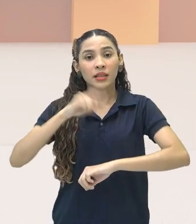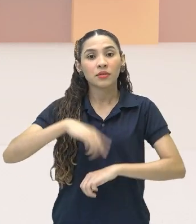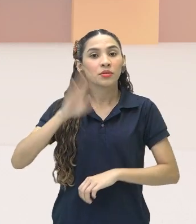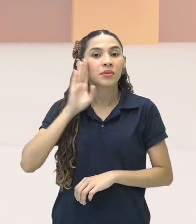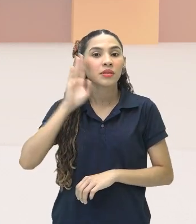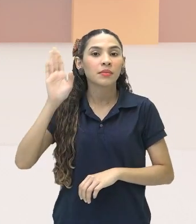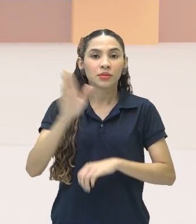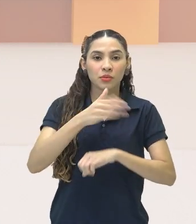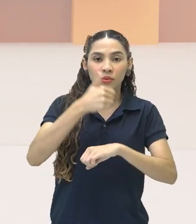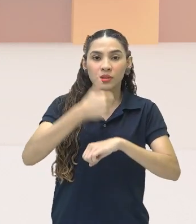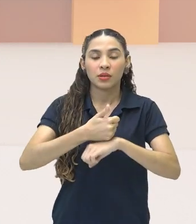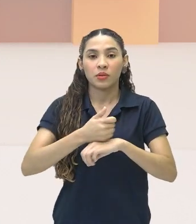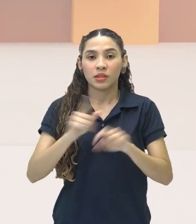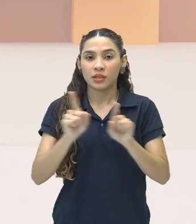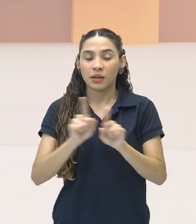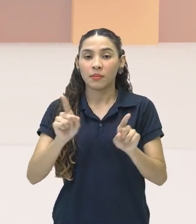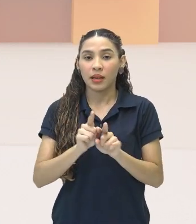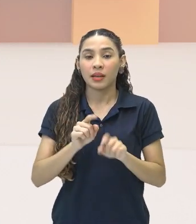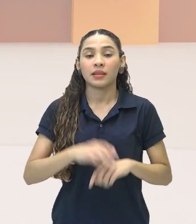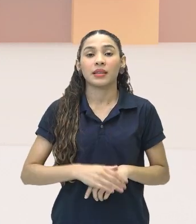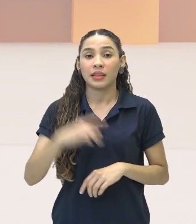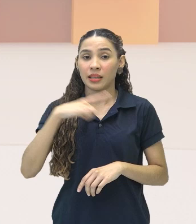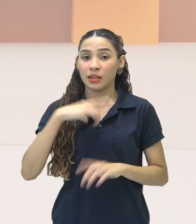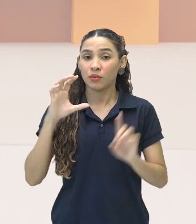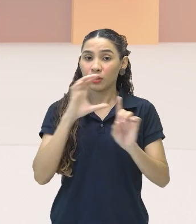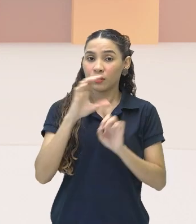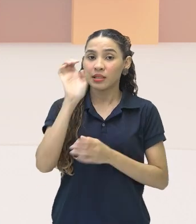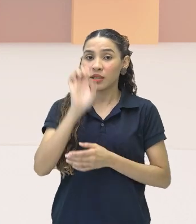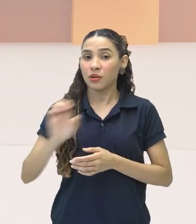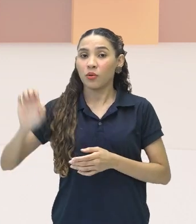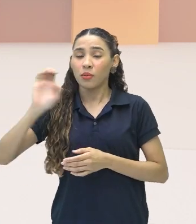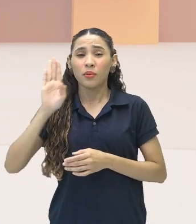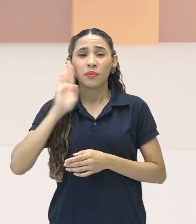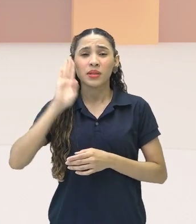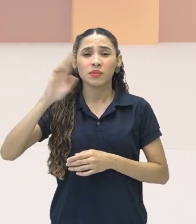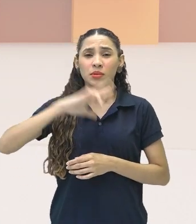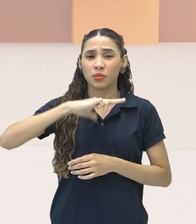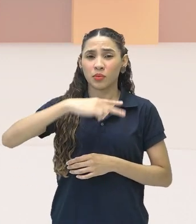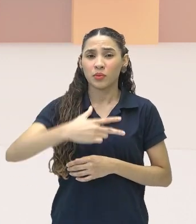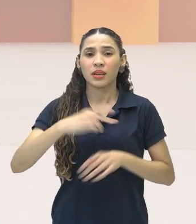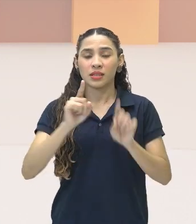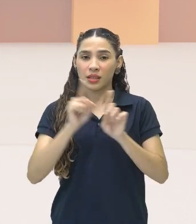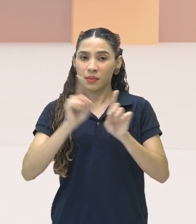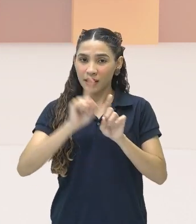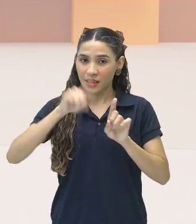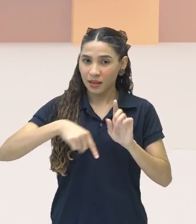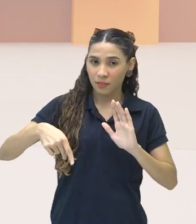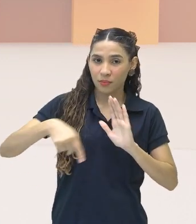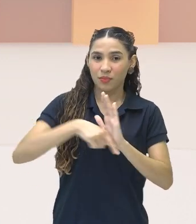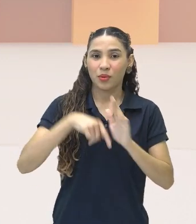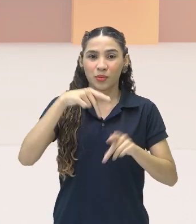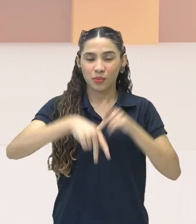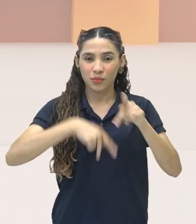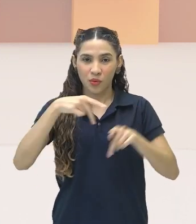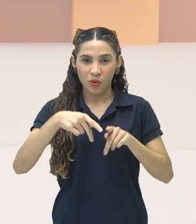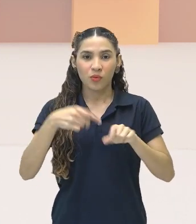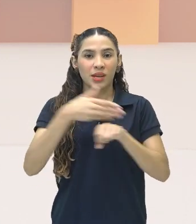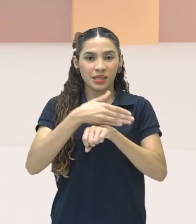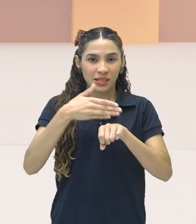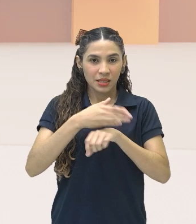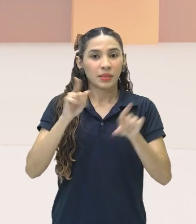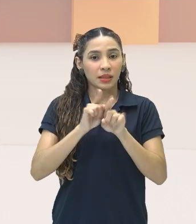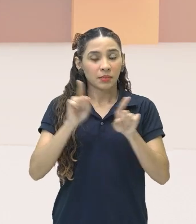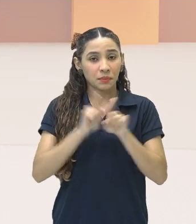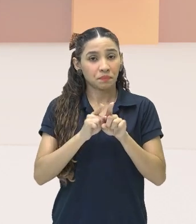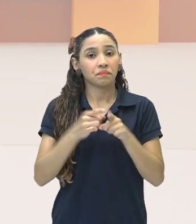principais colonizadores, com origem europeia, especialmente os portugueses, também faz parte desse povo, porque também